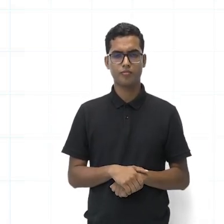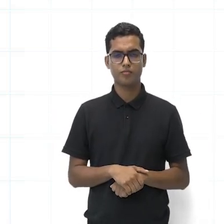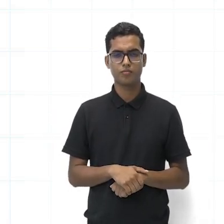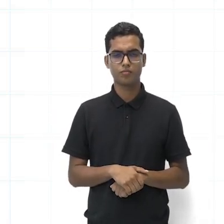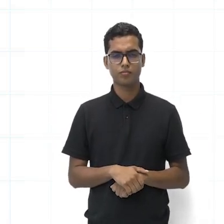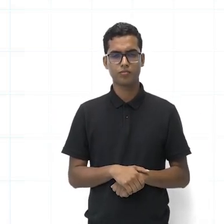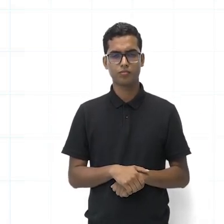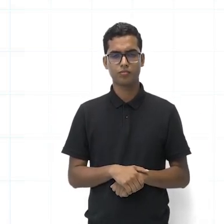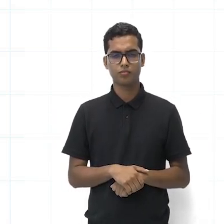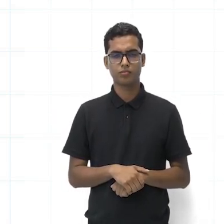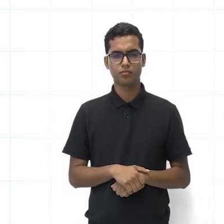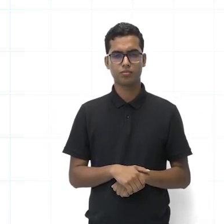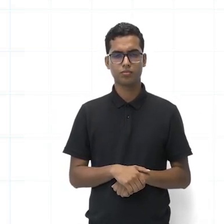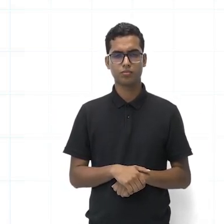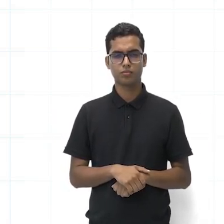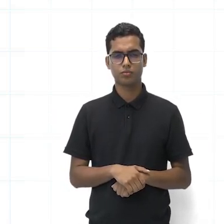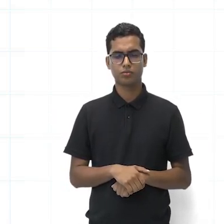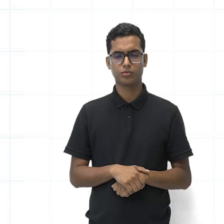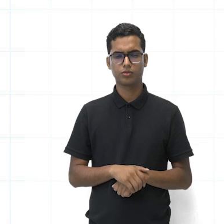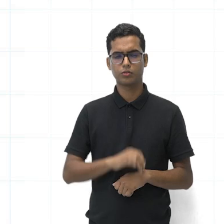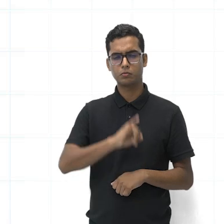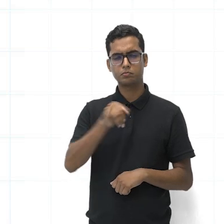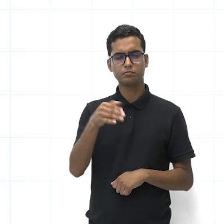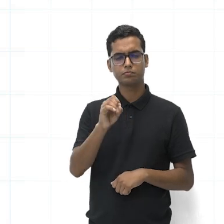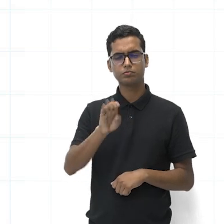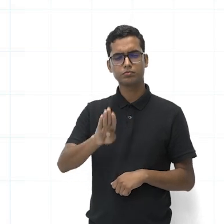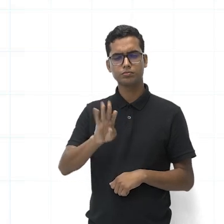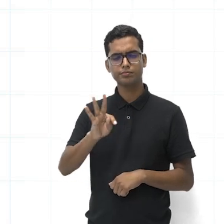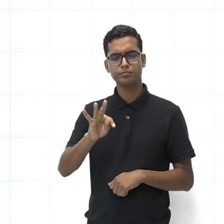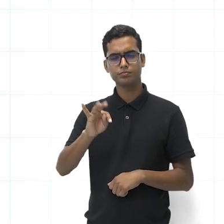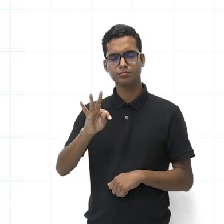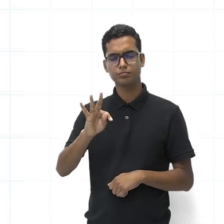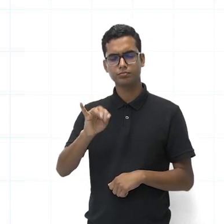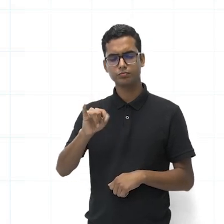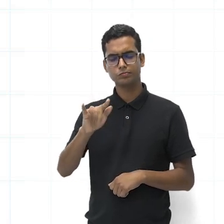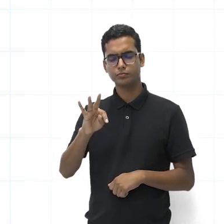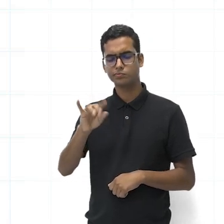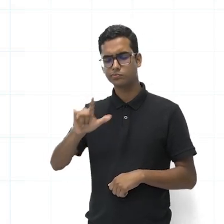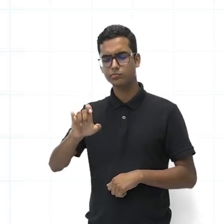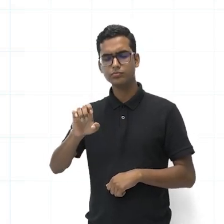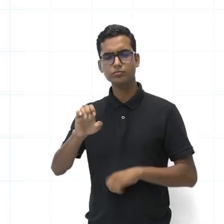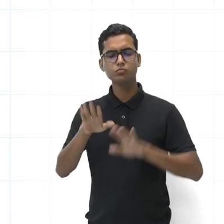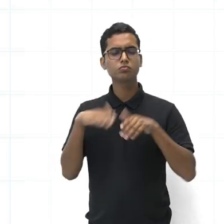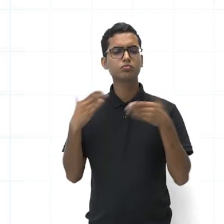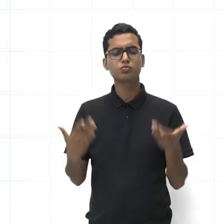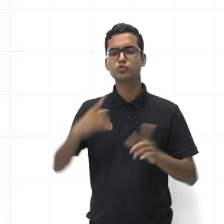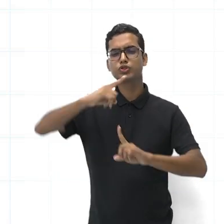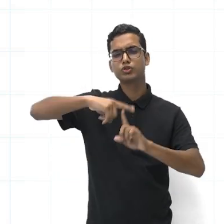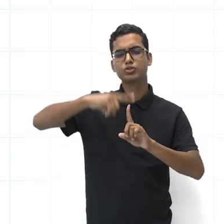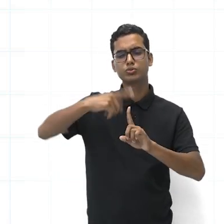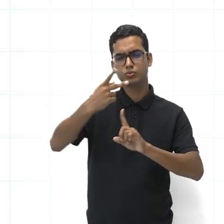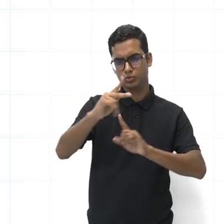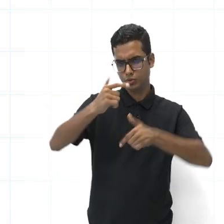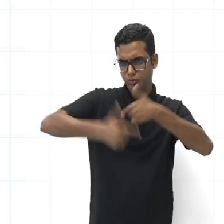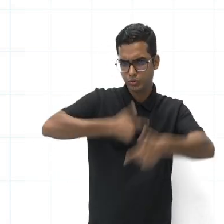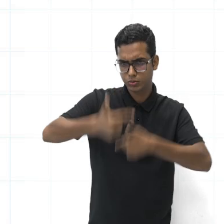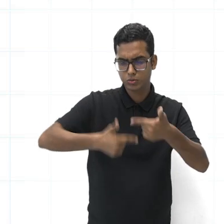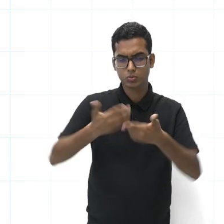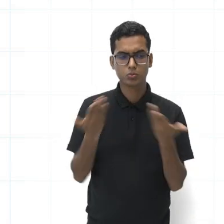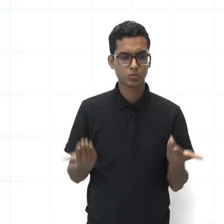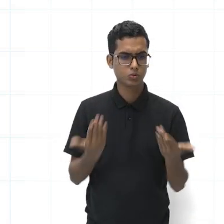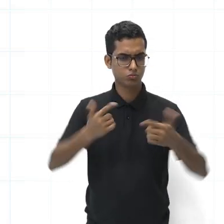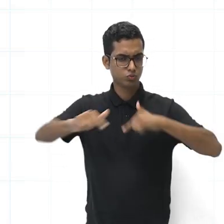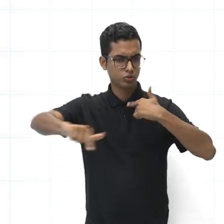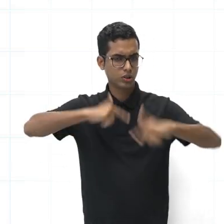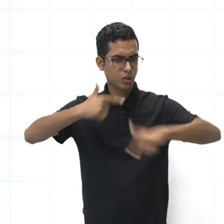Aí você vai colocar ali Job Title. Qual é o título do seu trabalho? Professor, Engineer, qual é o título